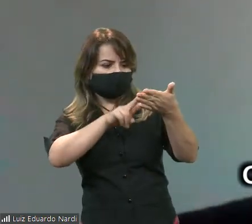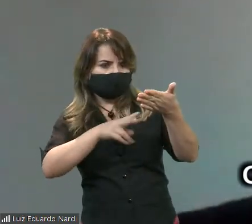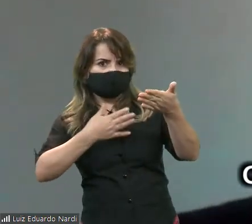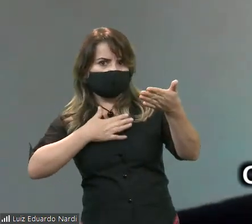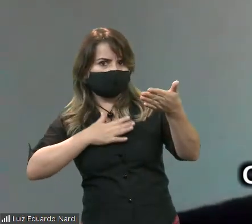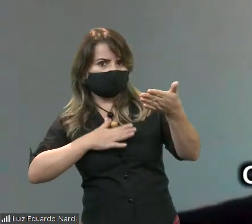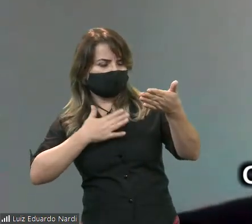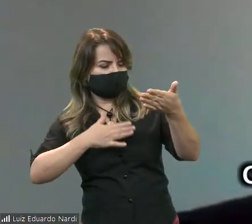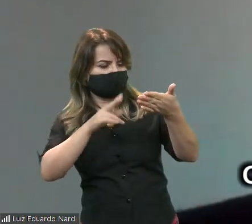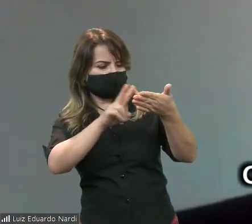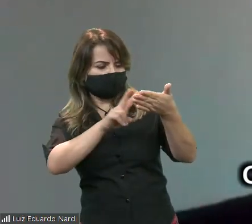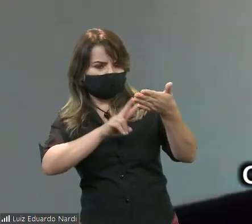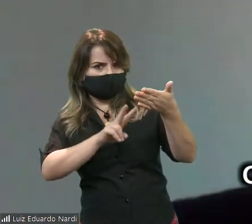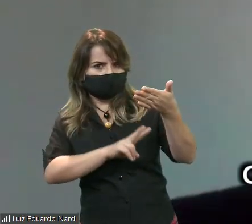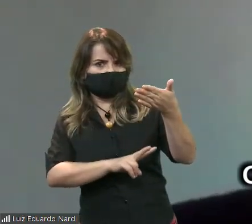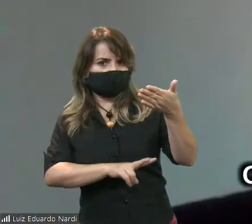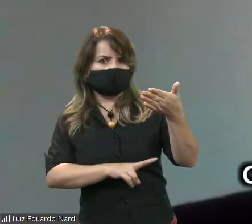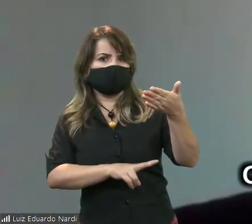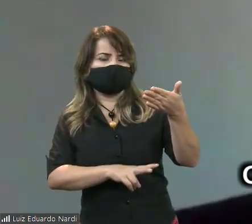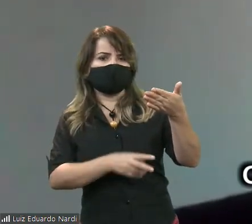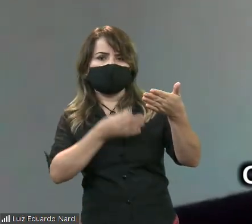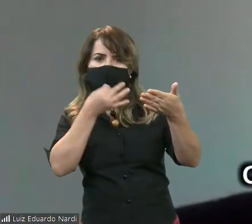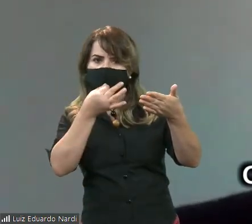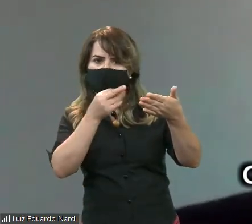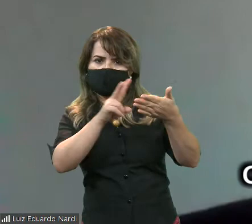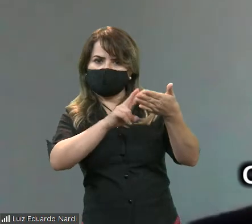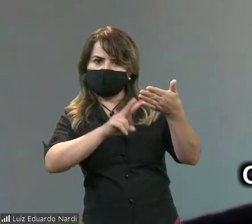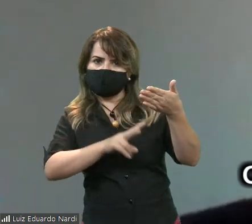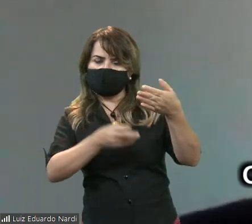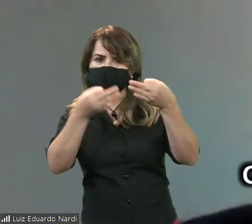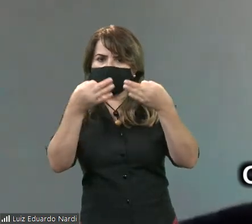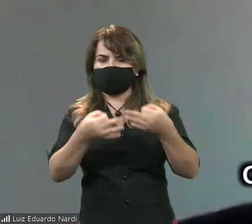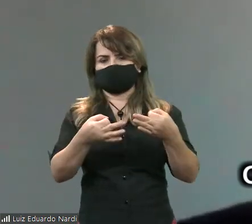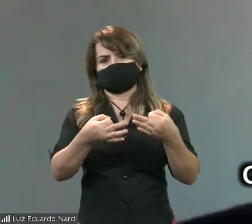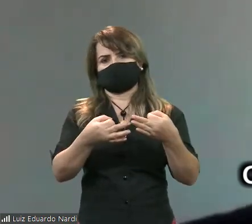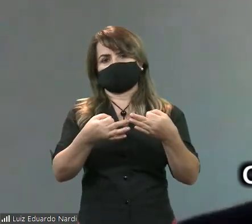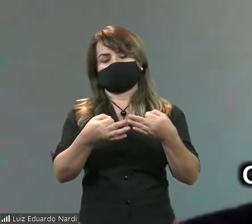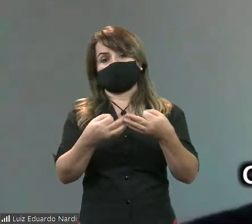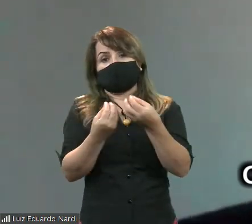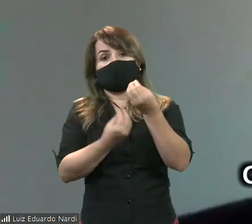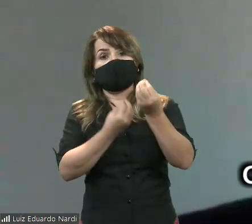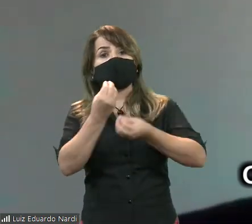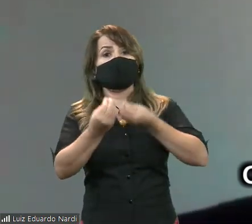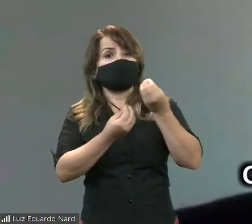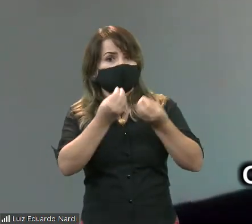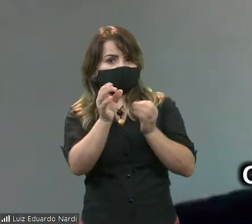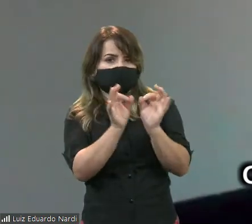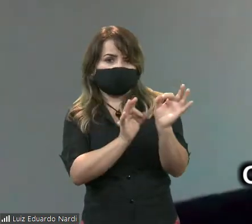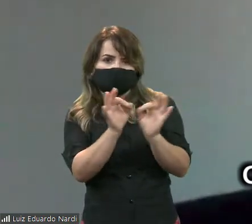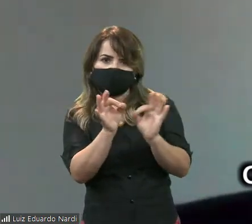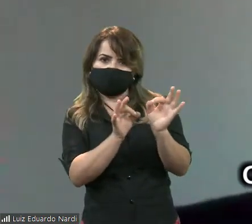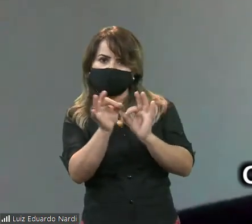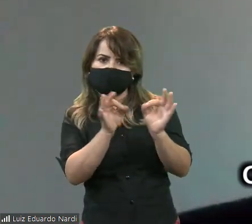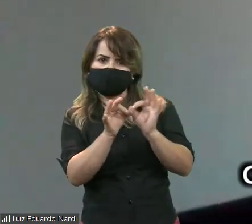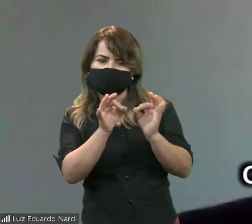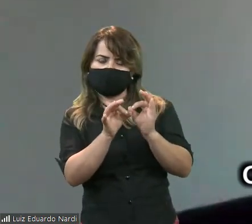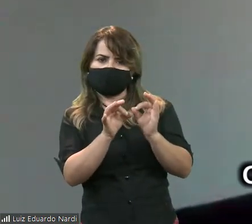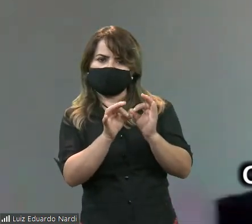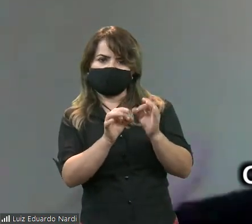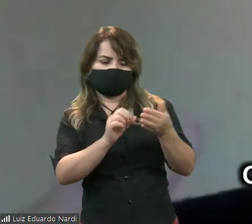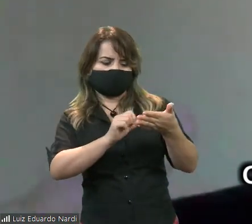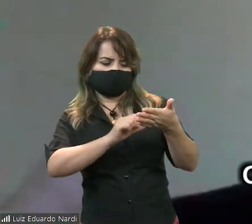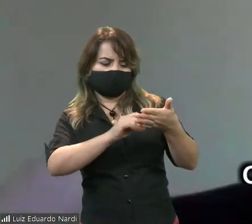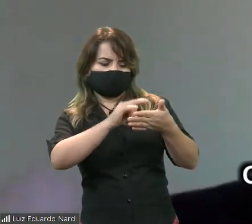senhores fizeram, mas deem uma olhada. O que que pode ser feito para mudar essa